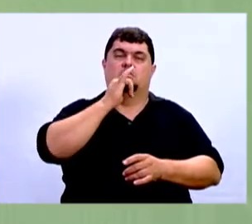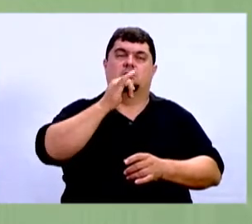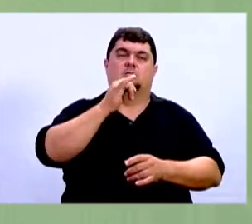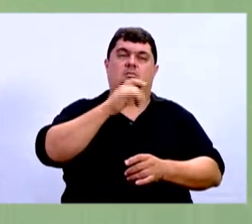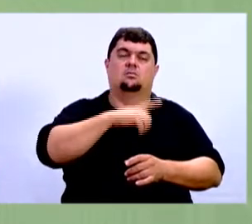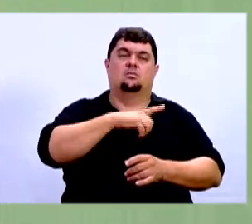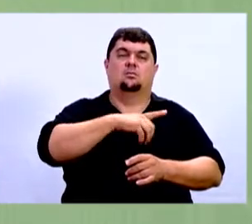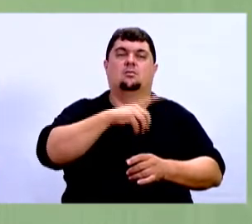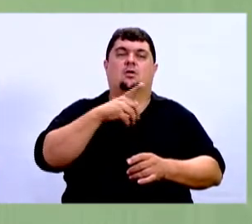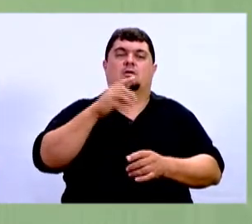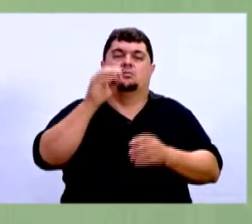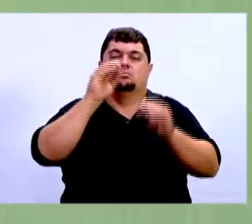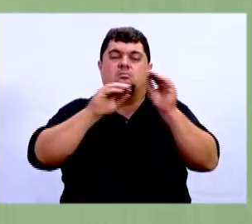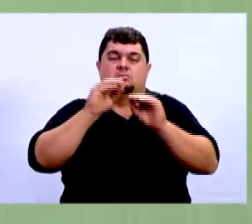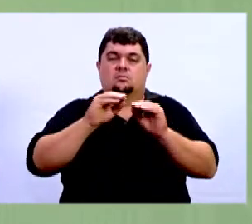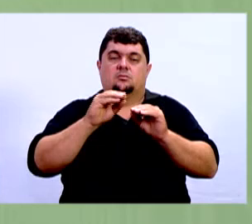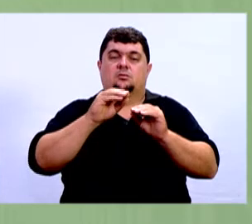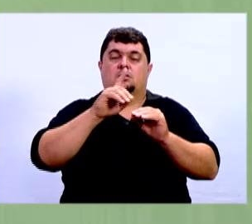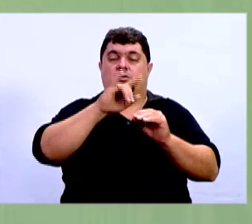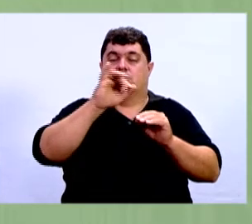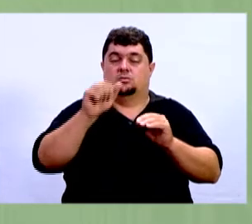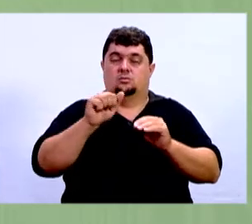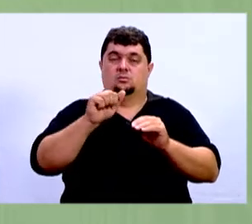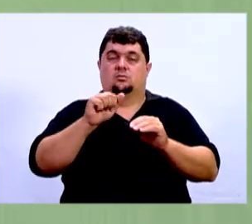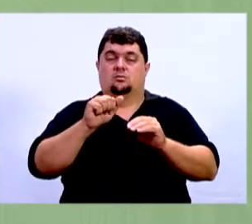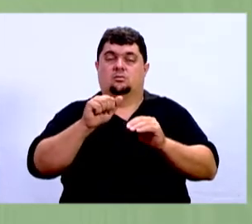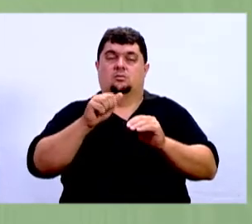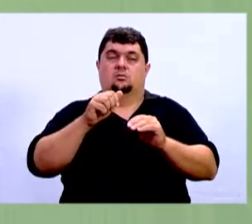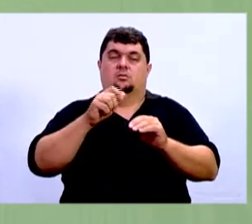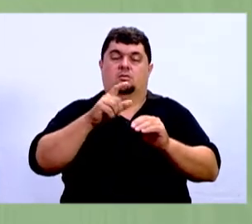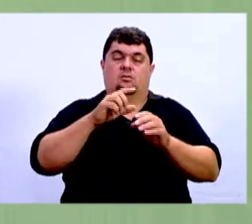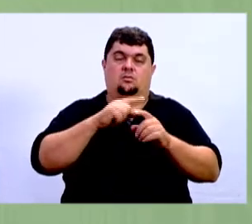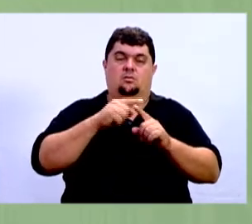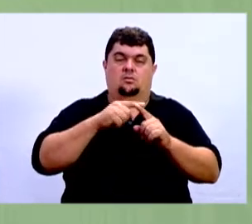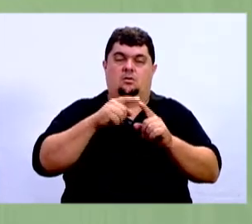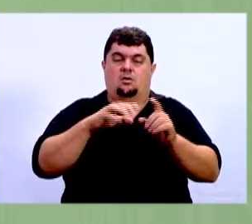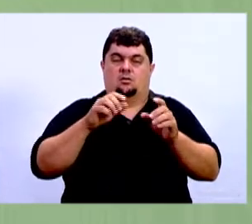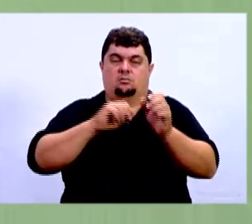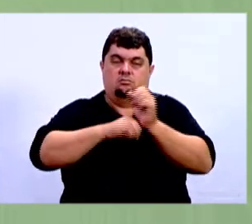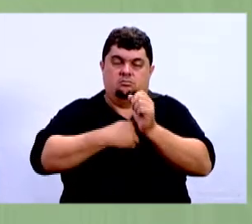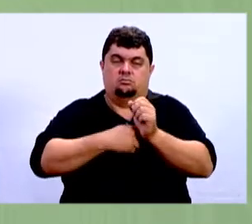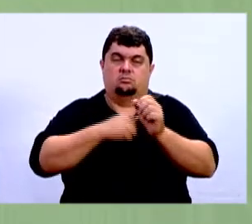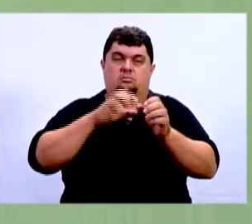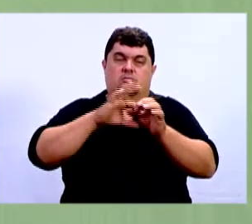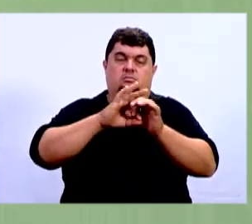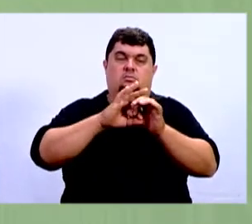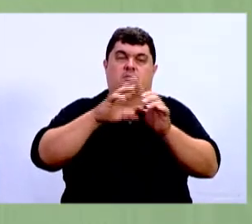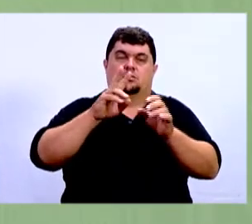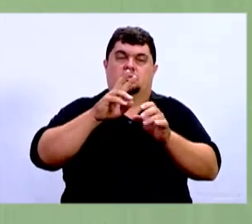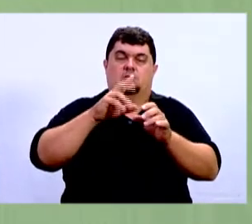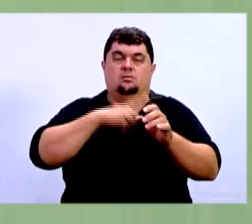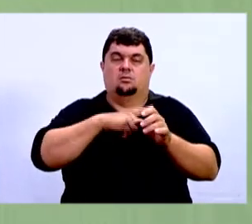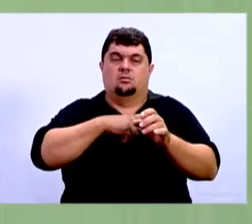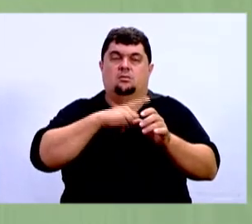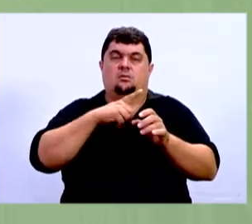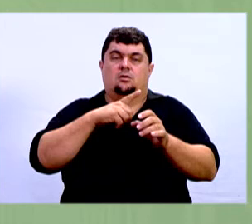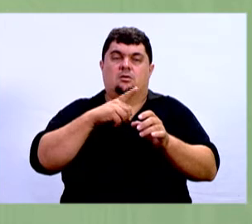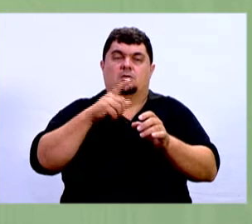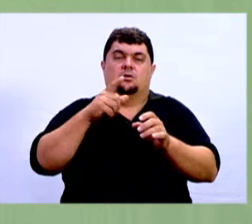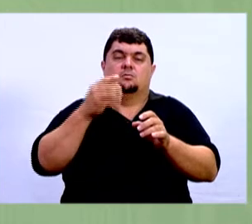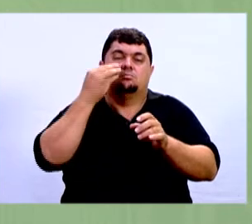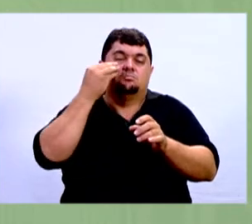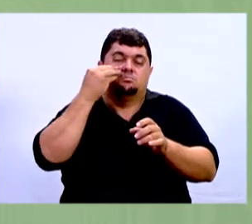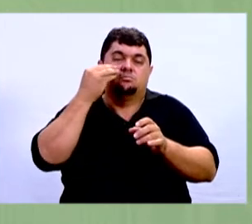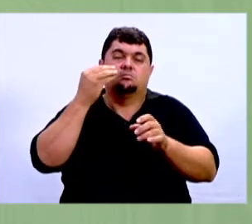eu sempre tenho que colocar um destaque. Disponível em, eu vou colocar ali, ó, um sinal esse sinal de maior e menor dentro do